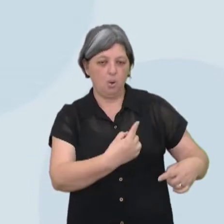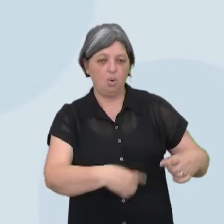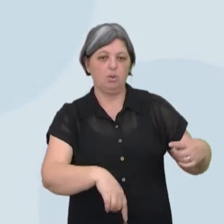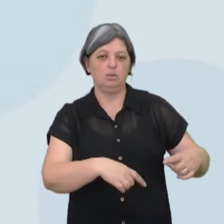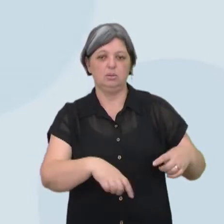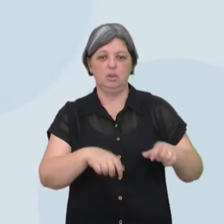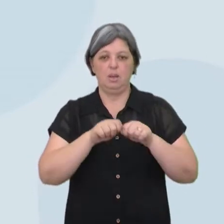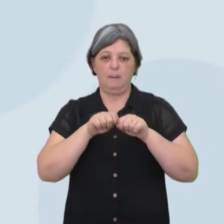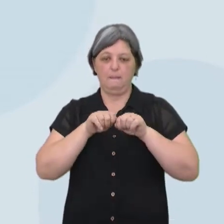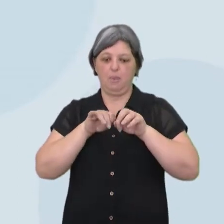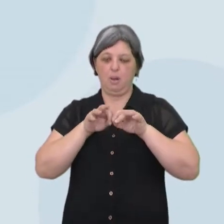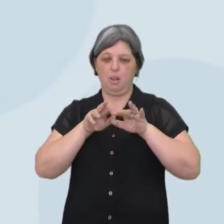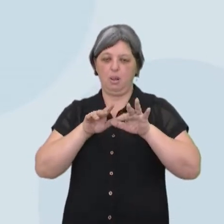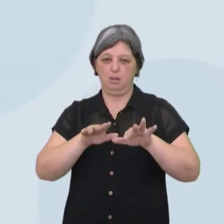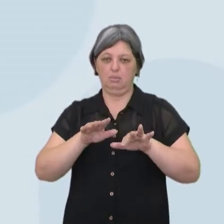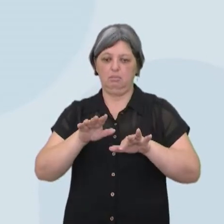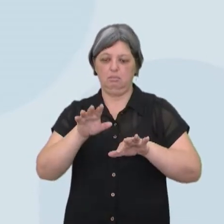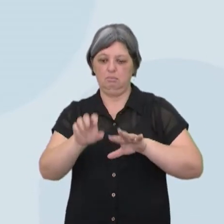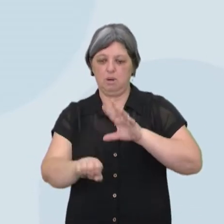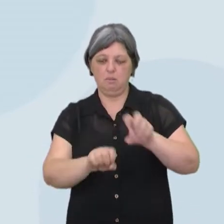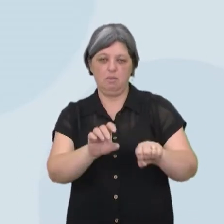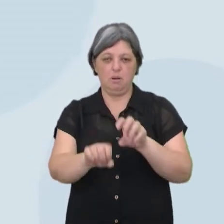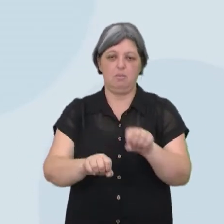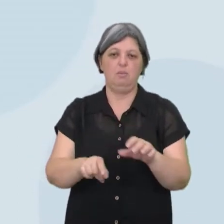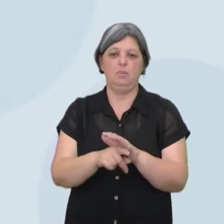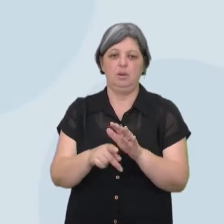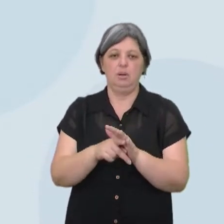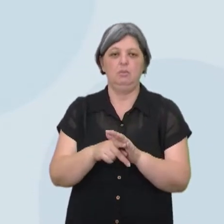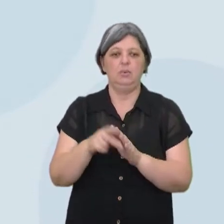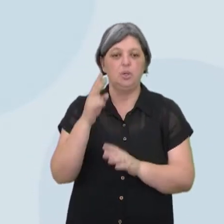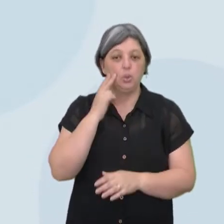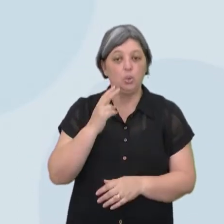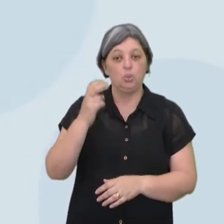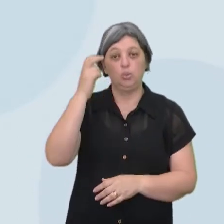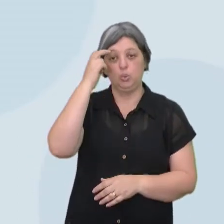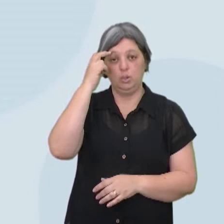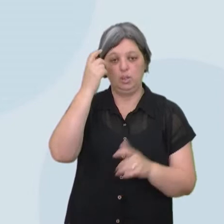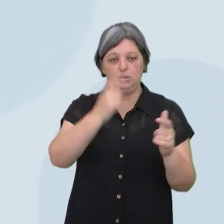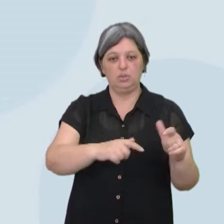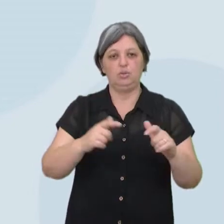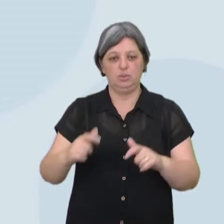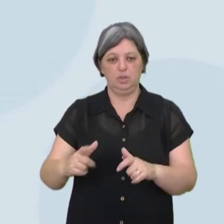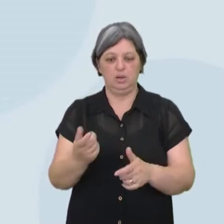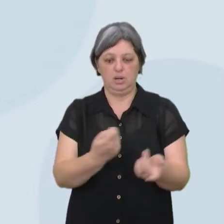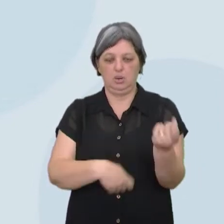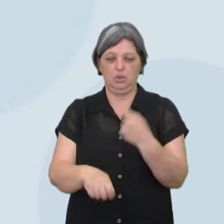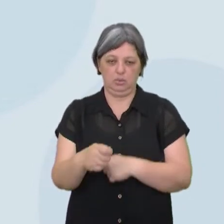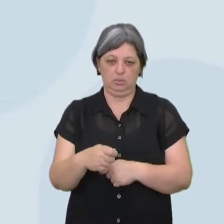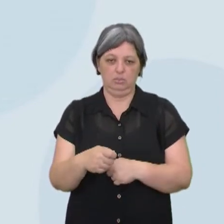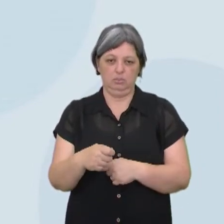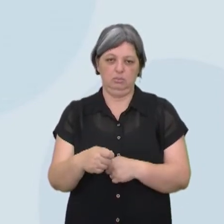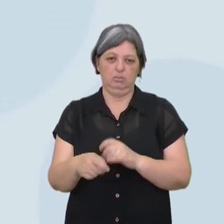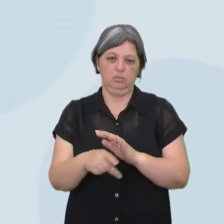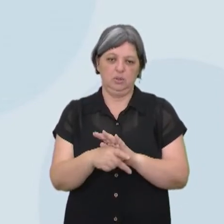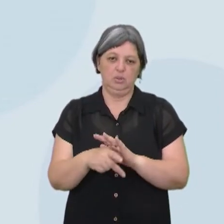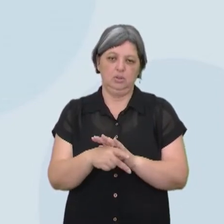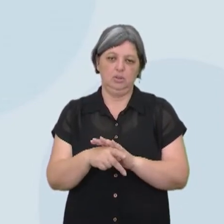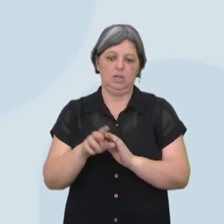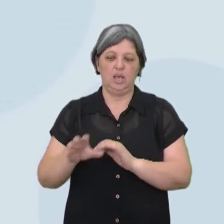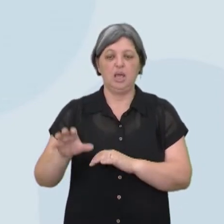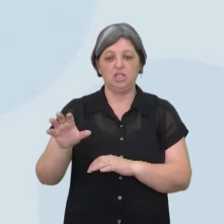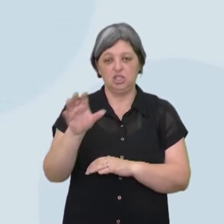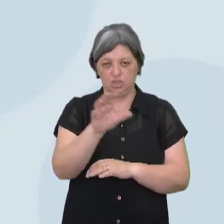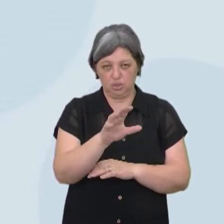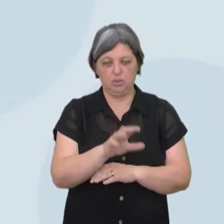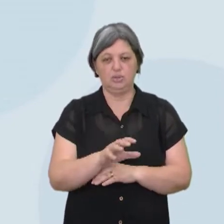expansão e domínio territorial, cultural ou econômico sobre essas regiões,